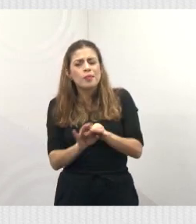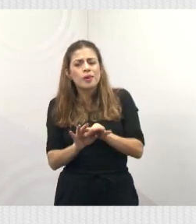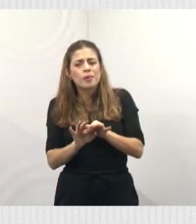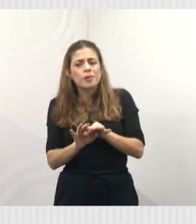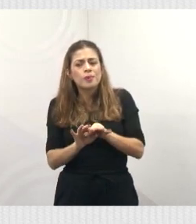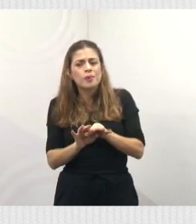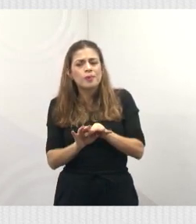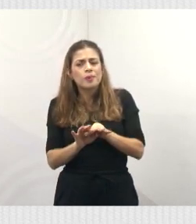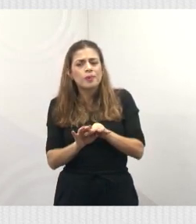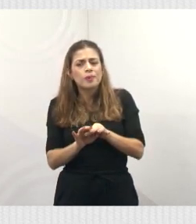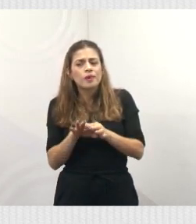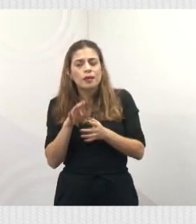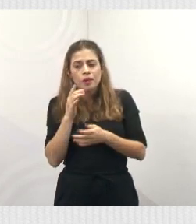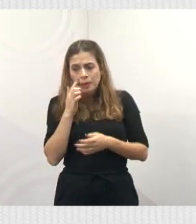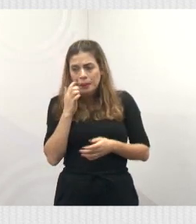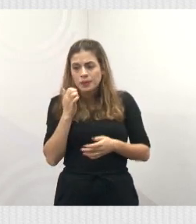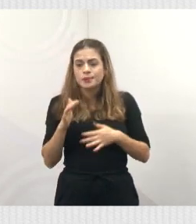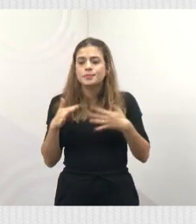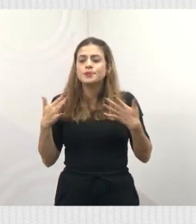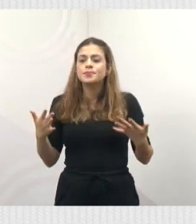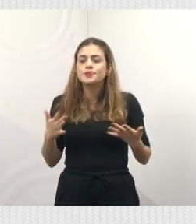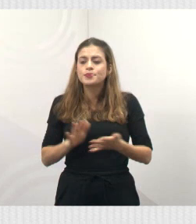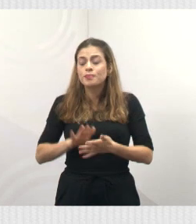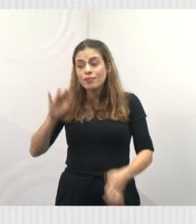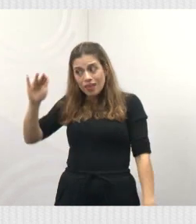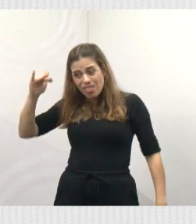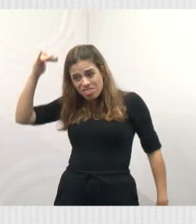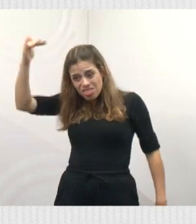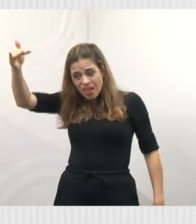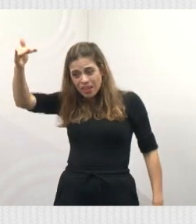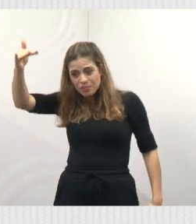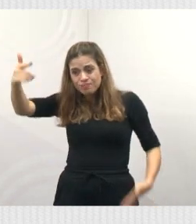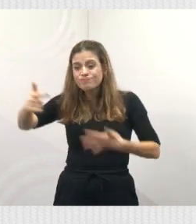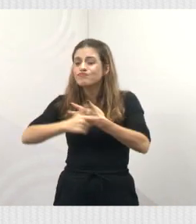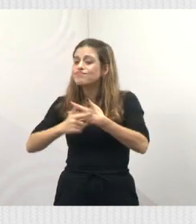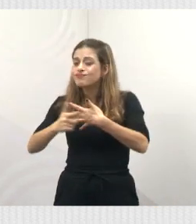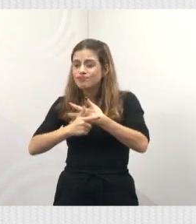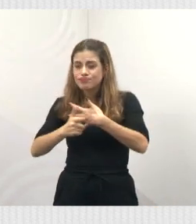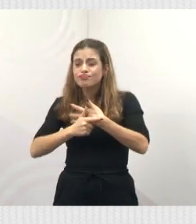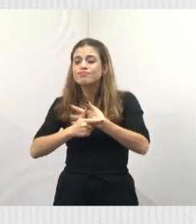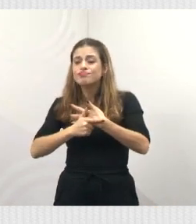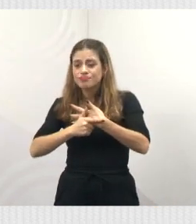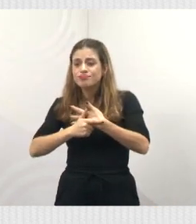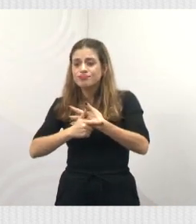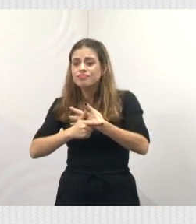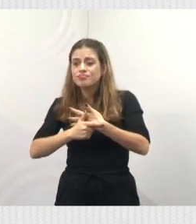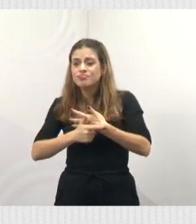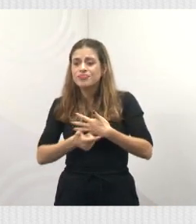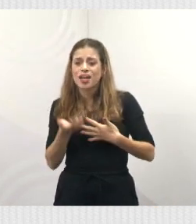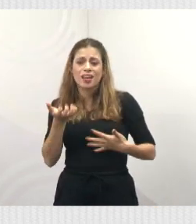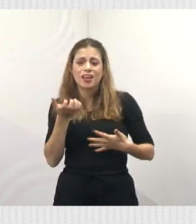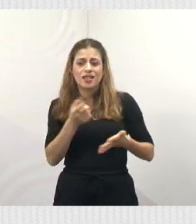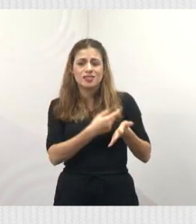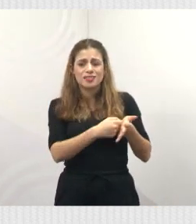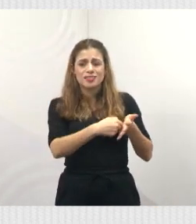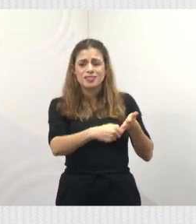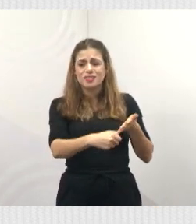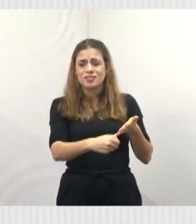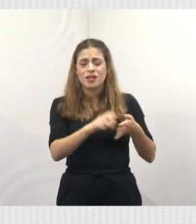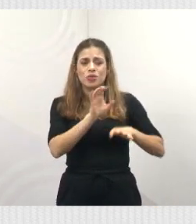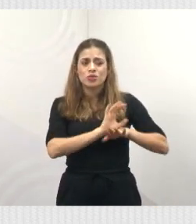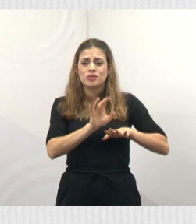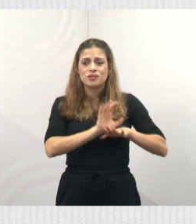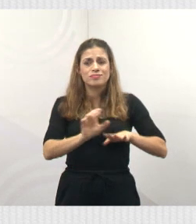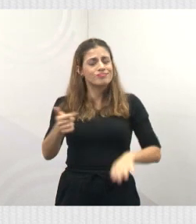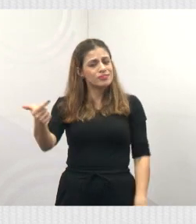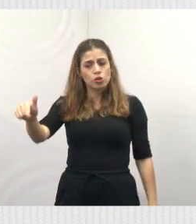o prefeito e os secretários. Eles estão indo além da função deles e estão querendo escrever uma Constituição que